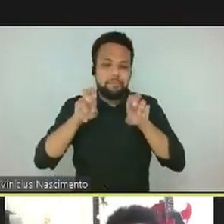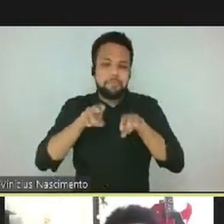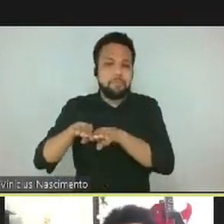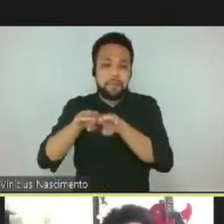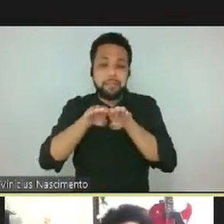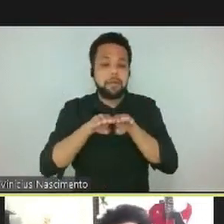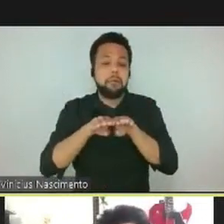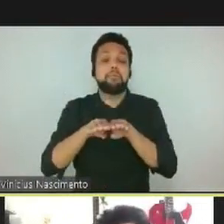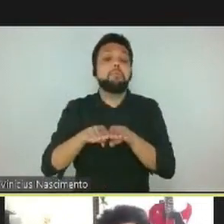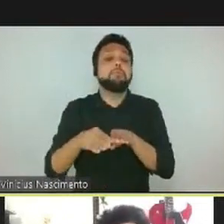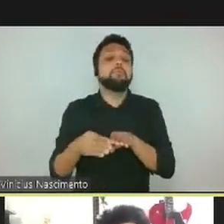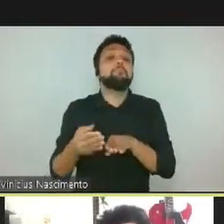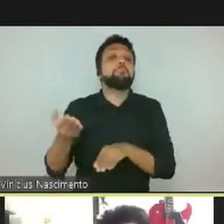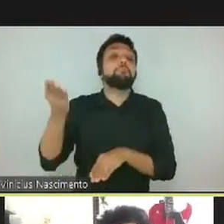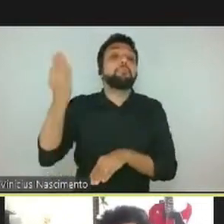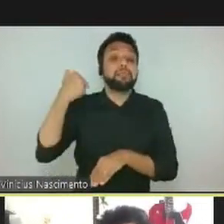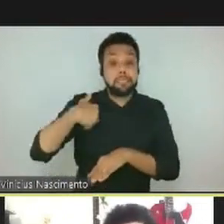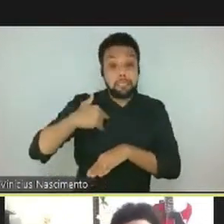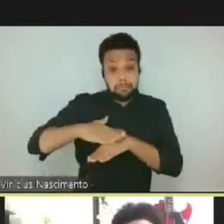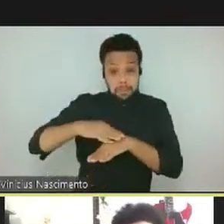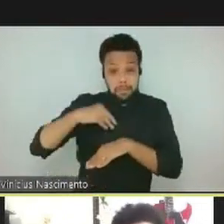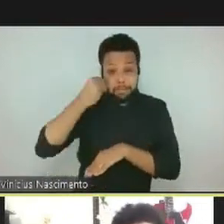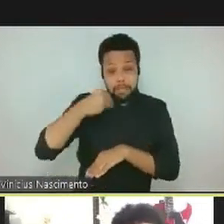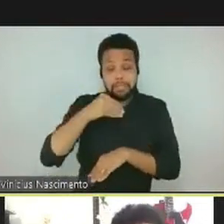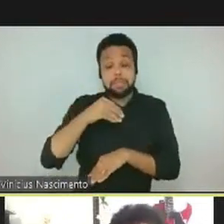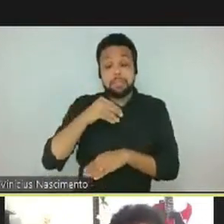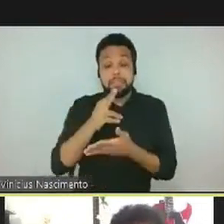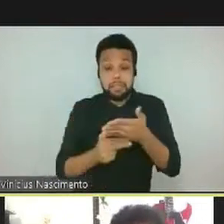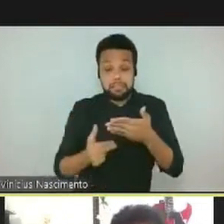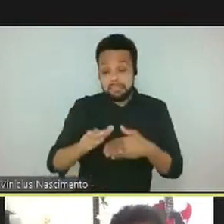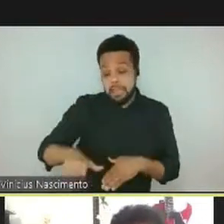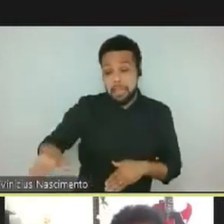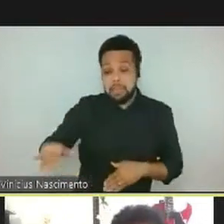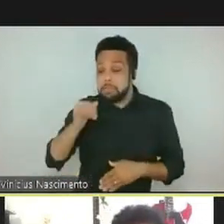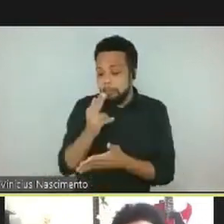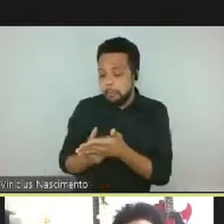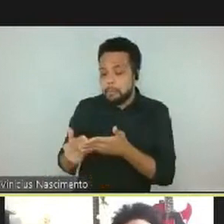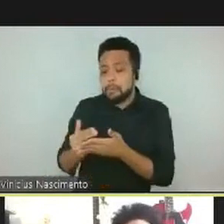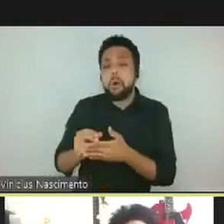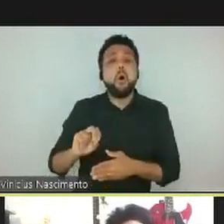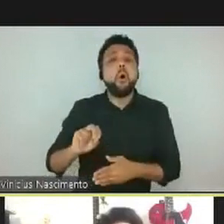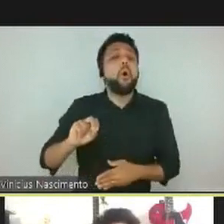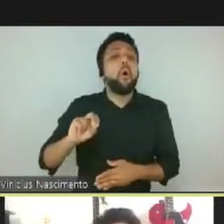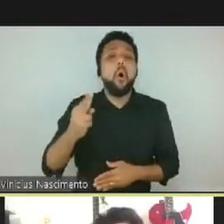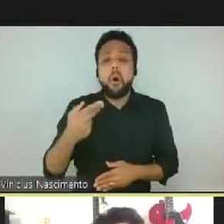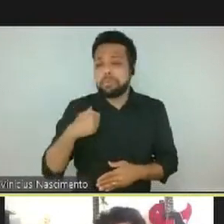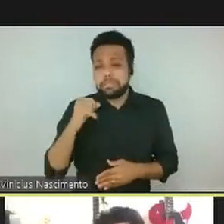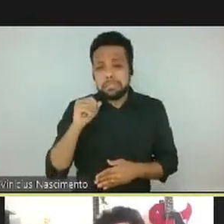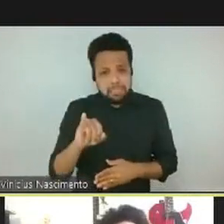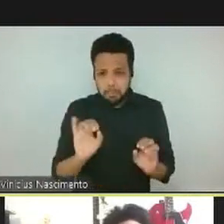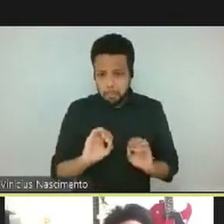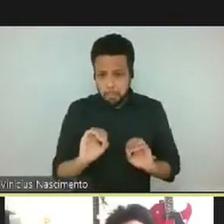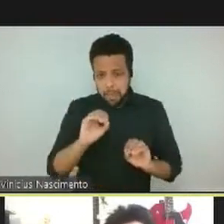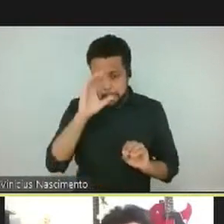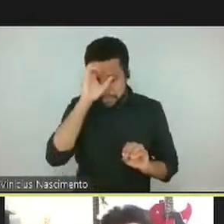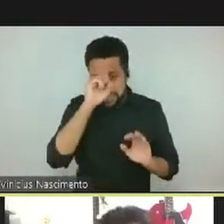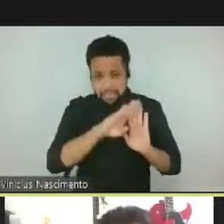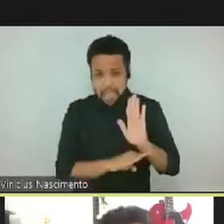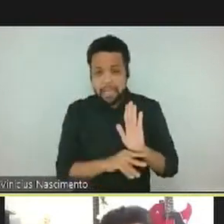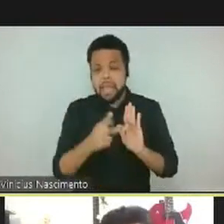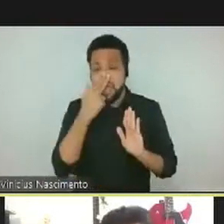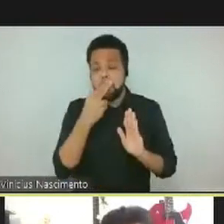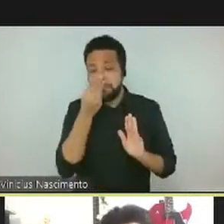criança, ou eu vou me afastar daquela linguagem. E como a arte tem, né, é um pouco